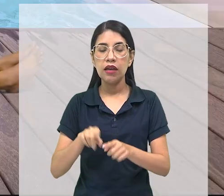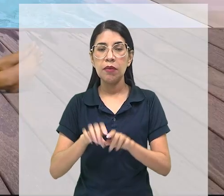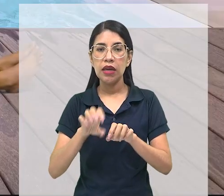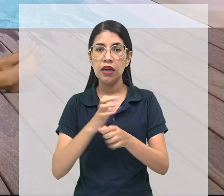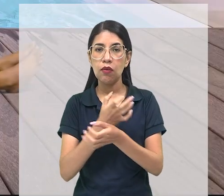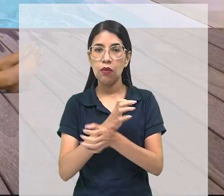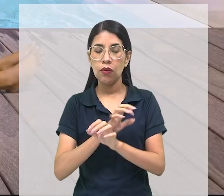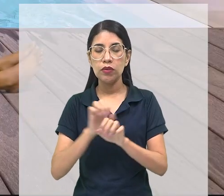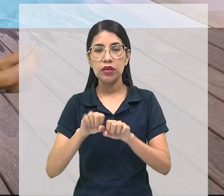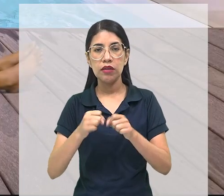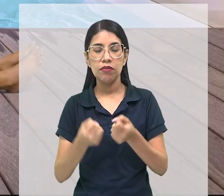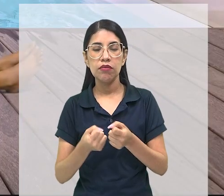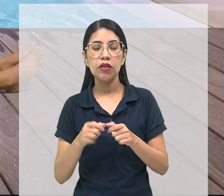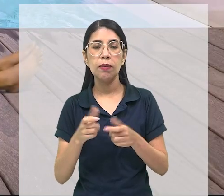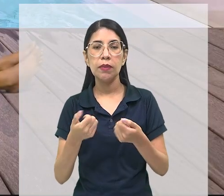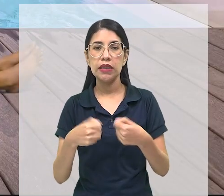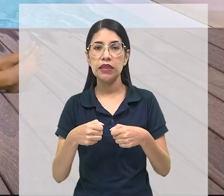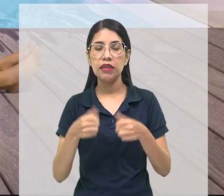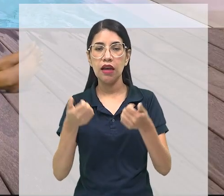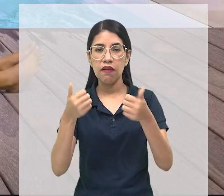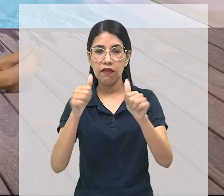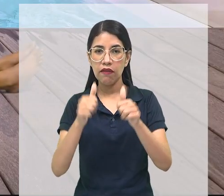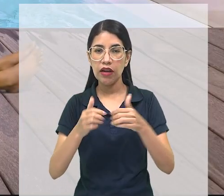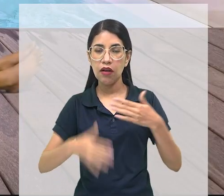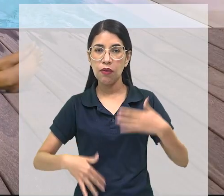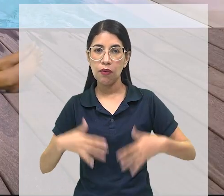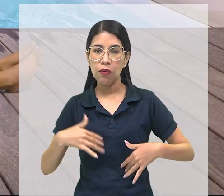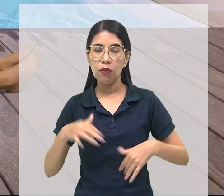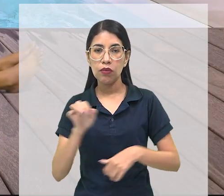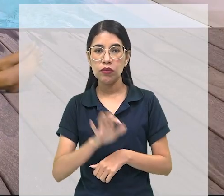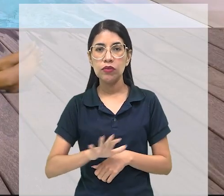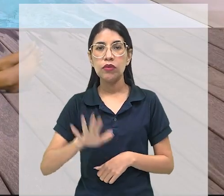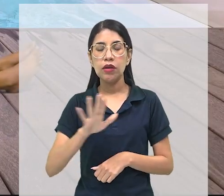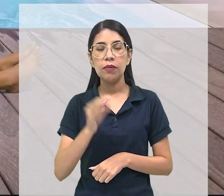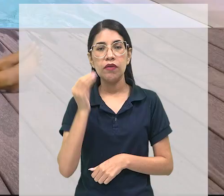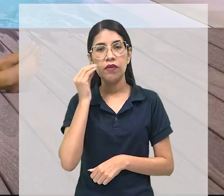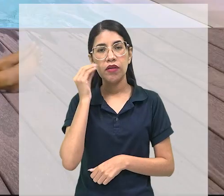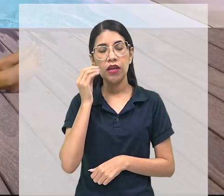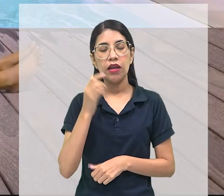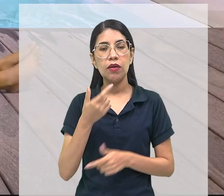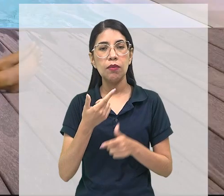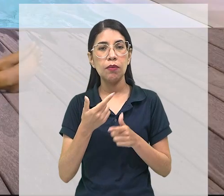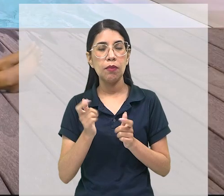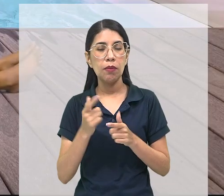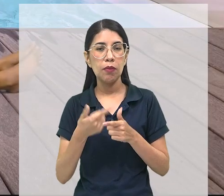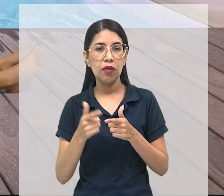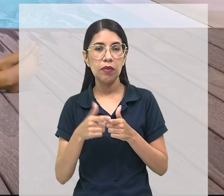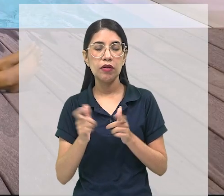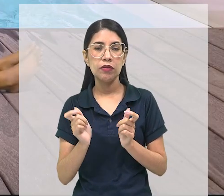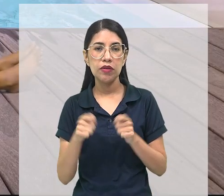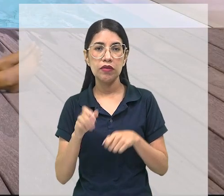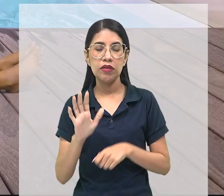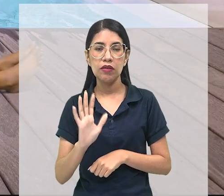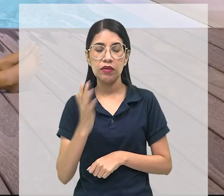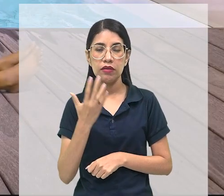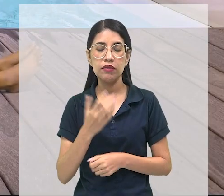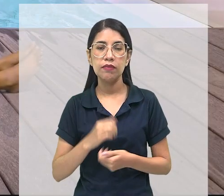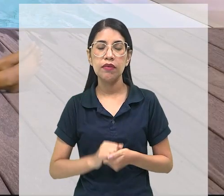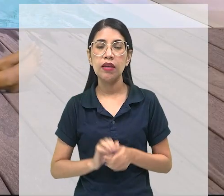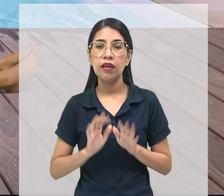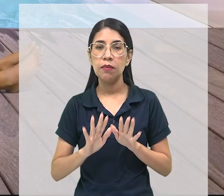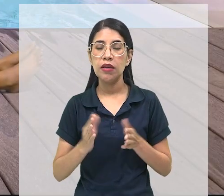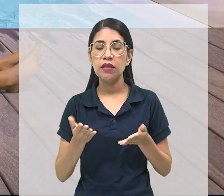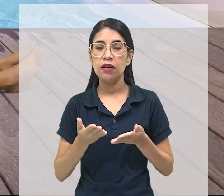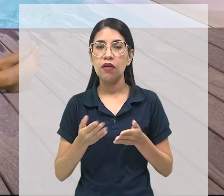você vai olhar ao longo do corpo todo para ver outros possíveis casos de lesão. Mas vamos fazer o